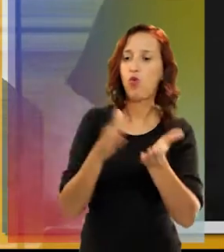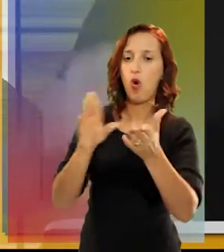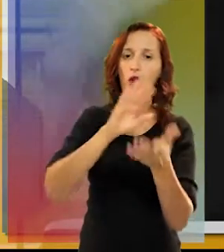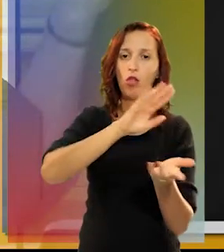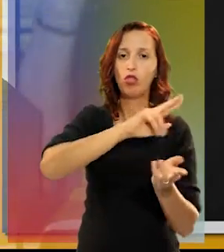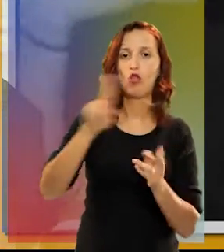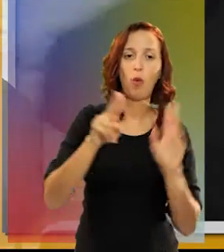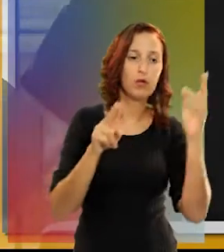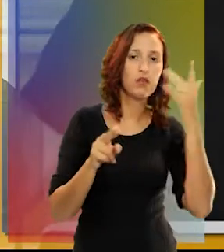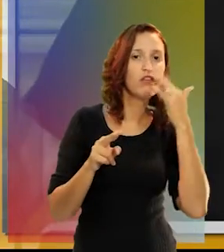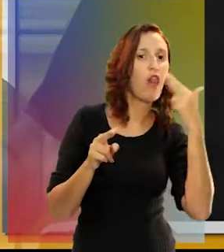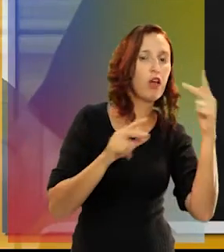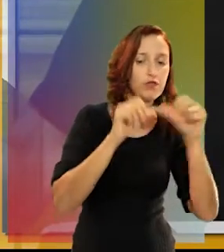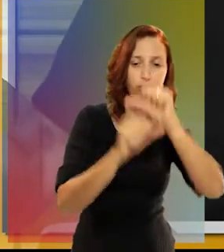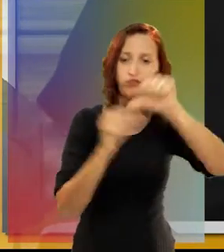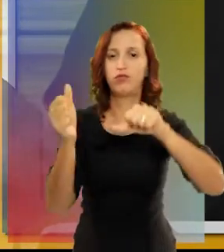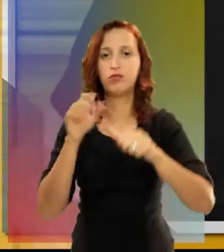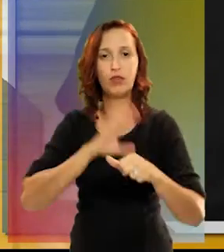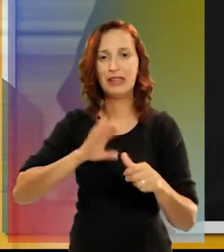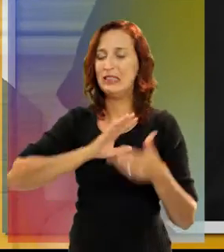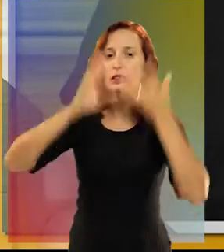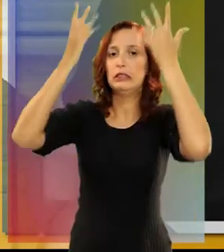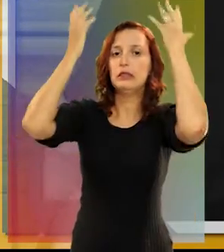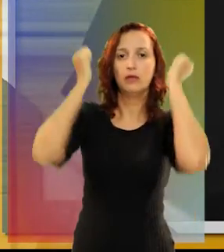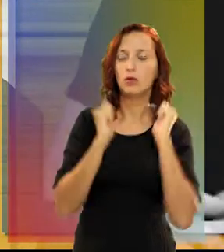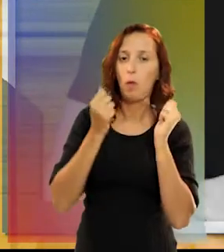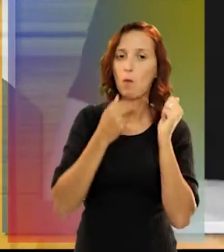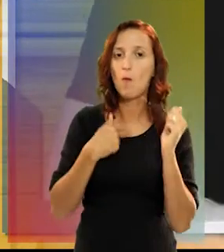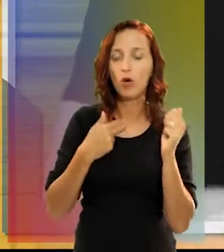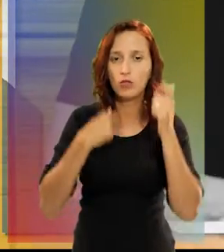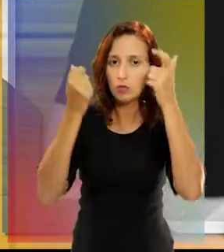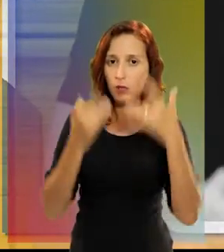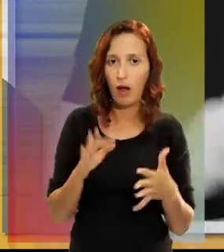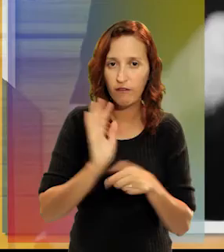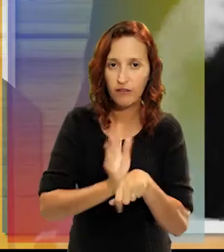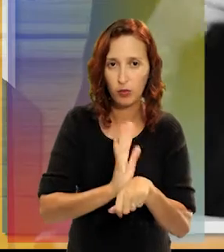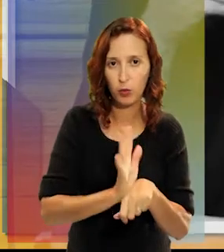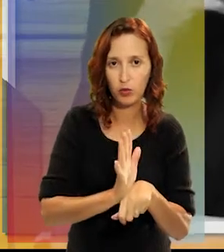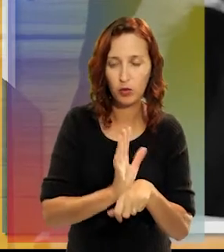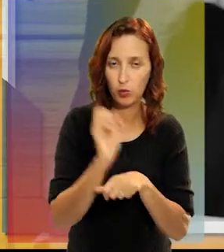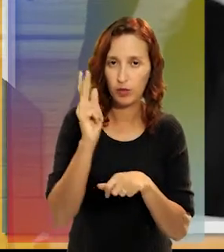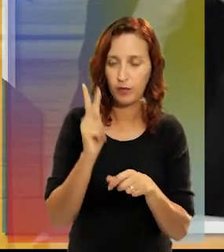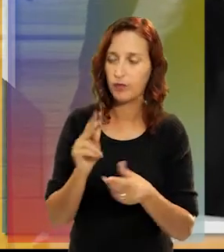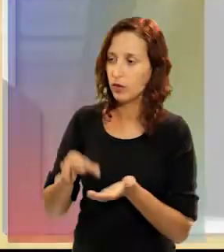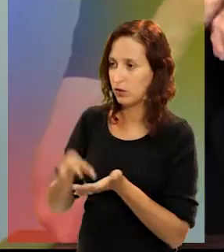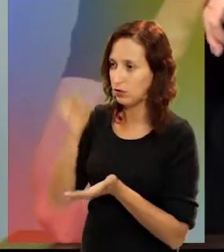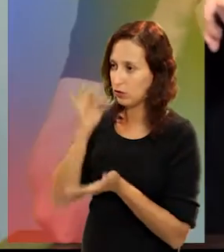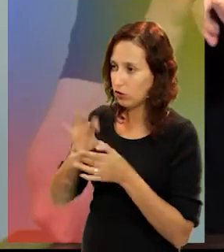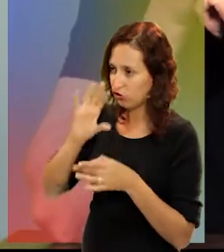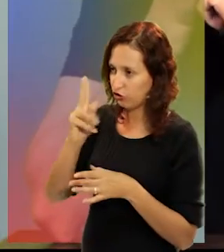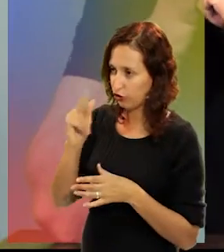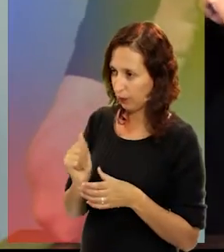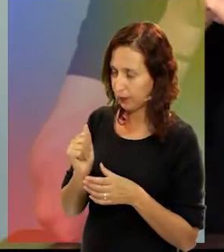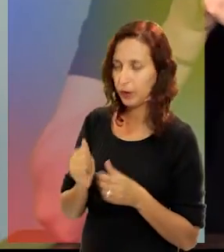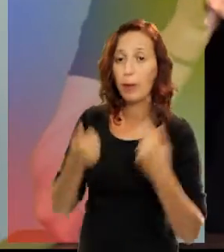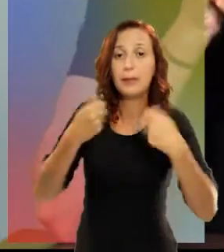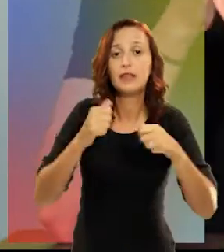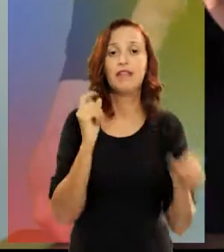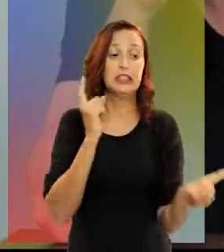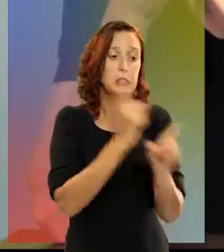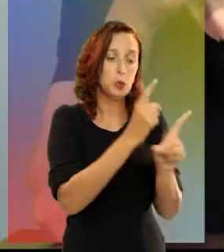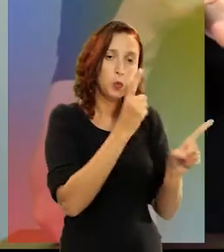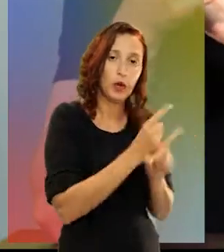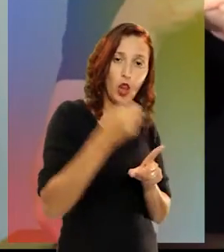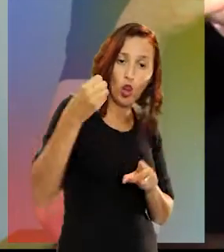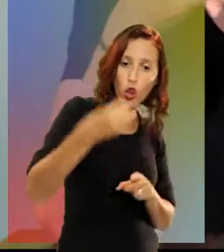dos Sonhos, tentando dar o maior spoiler, já explica o filme todo, cambada. Toma um chá, vai. Precisavam descobrir novas